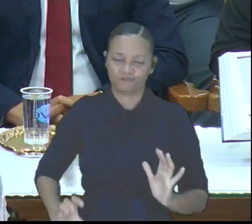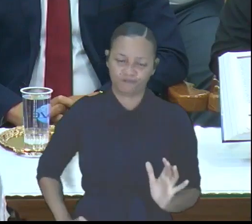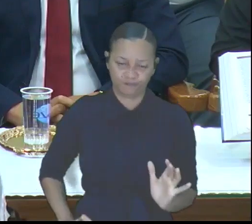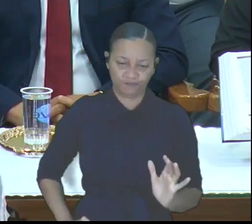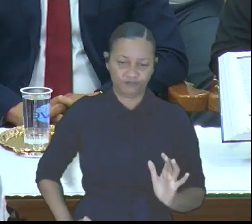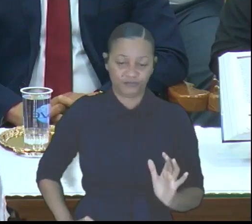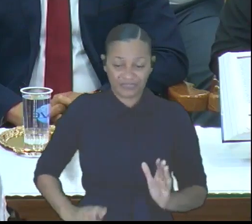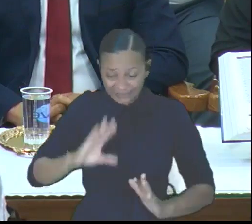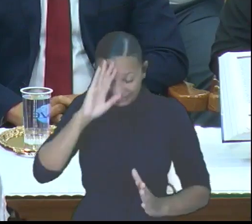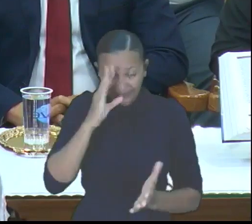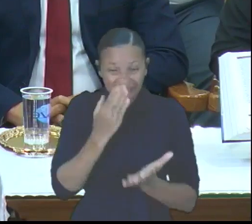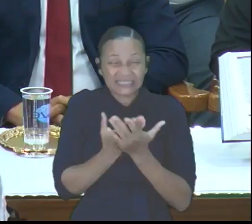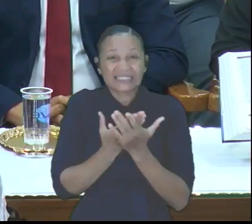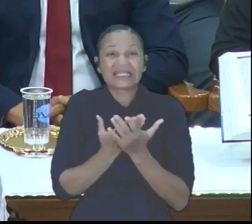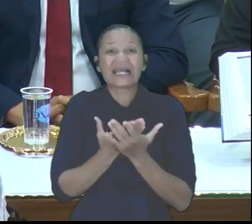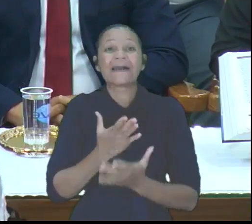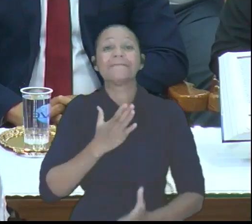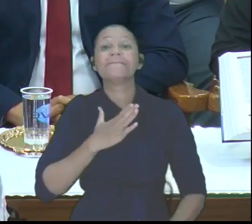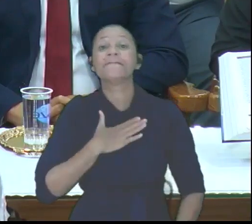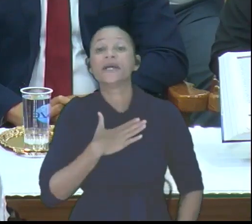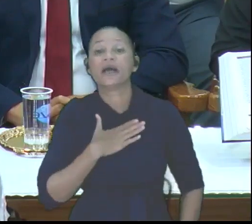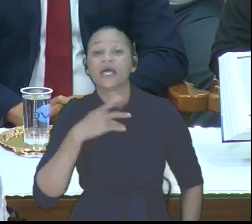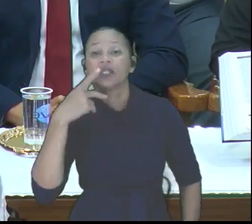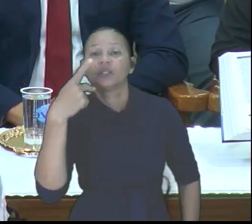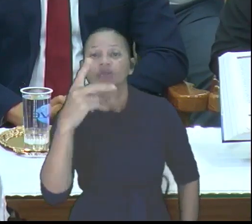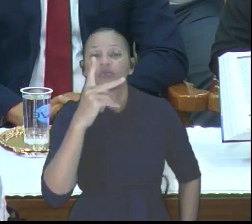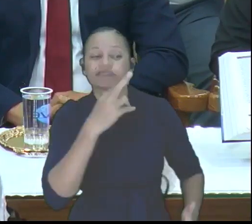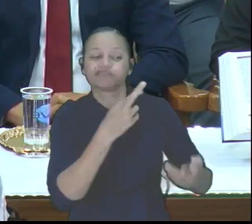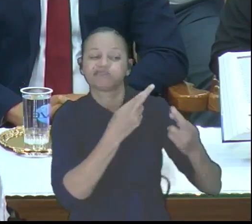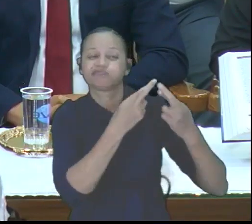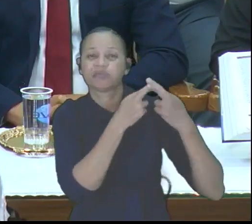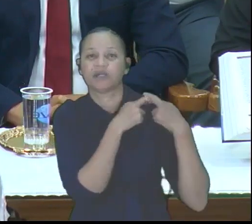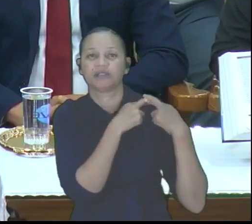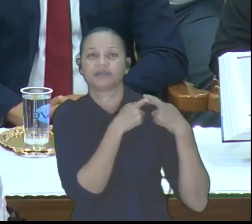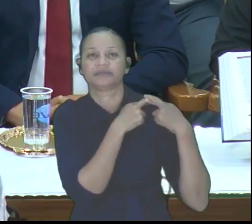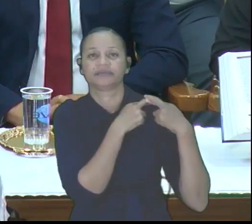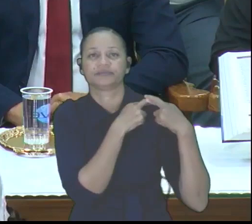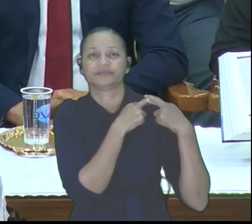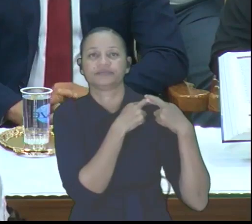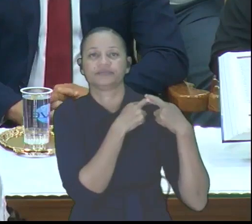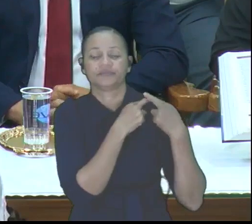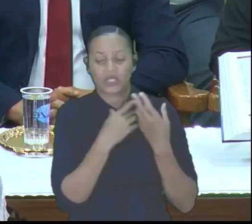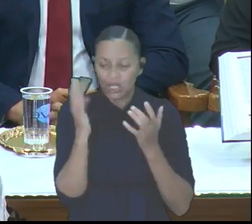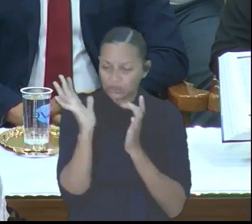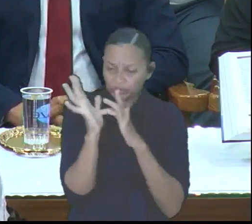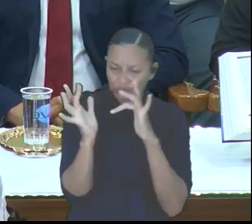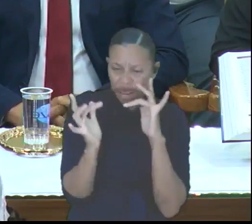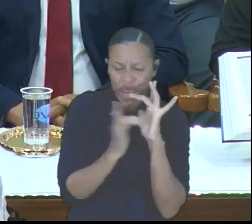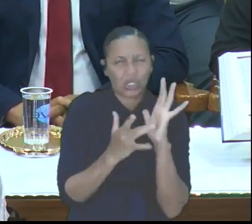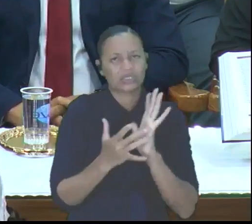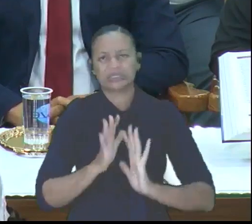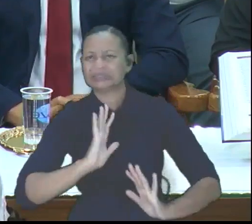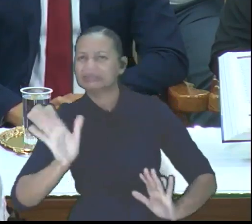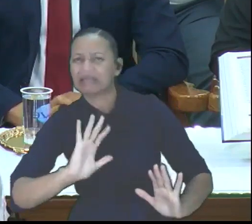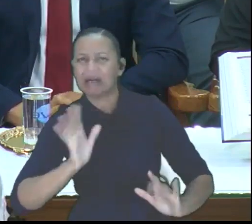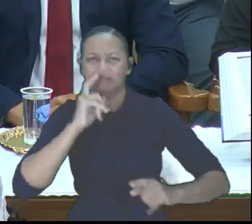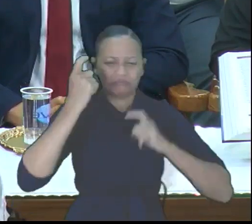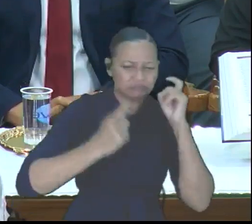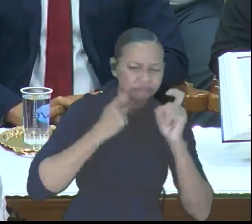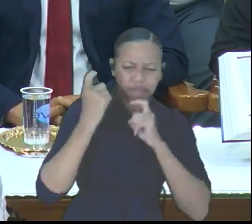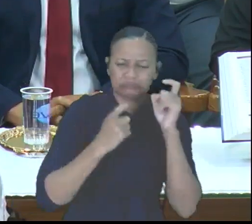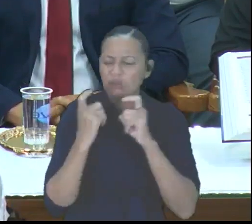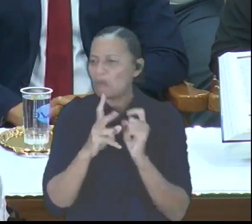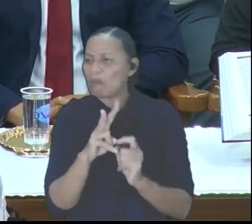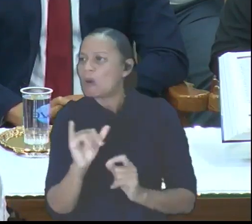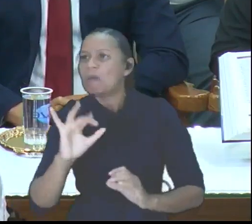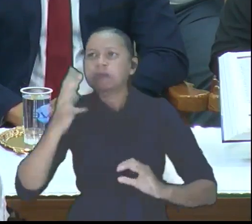Crer é minha e tua responsabilidade. Jesus está querendo. Não, você não se preocupa como